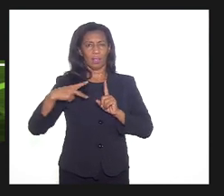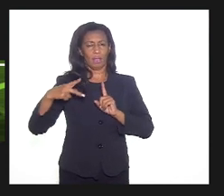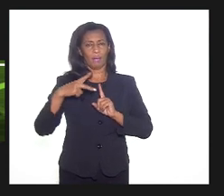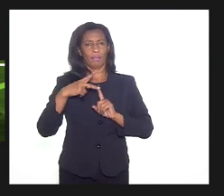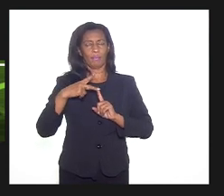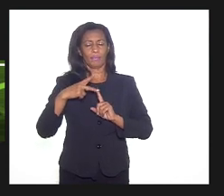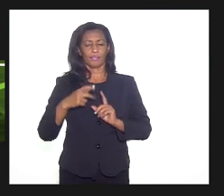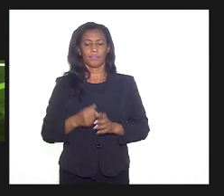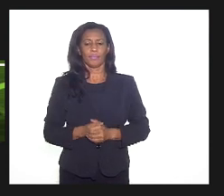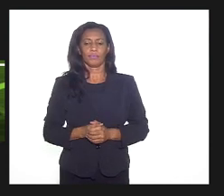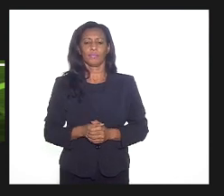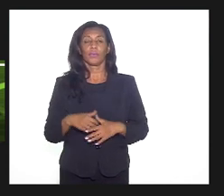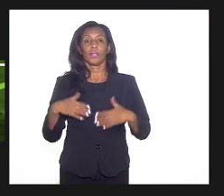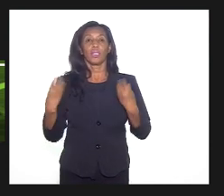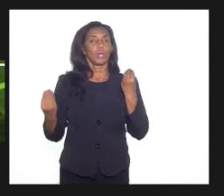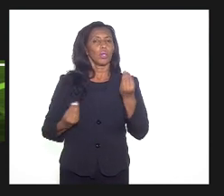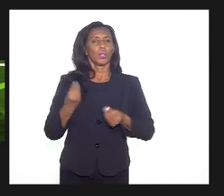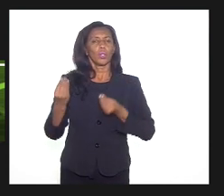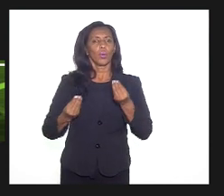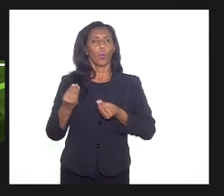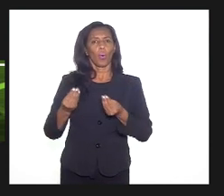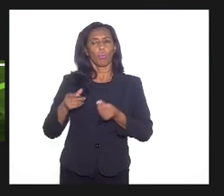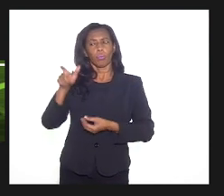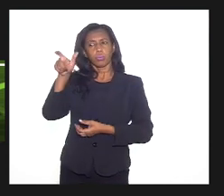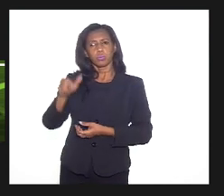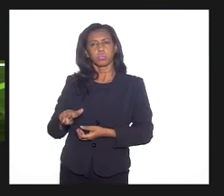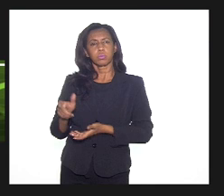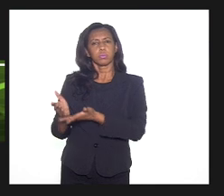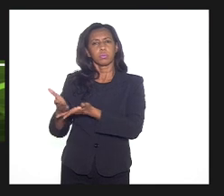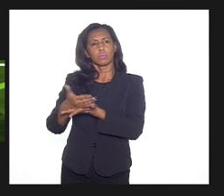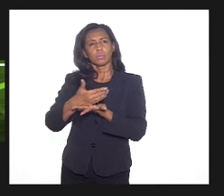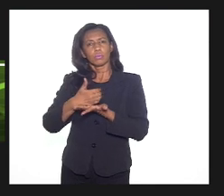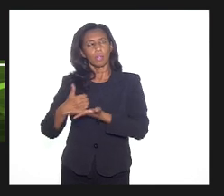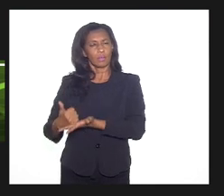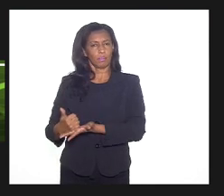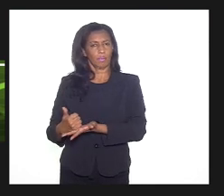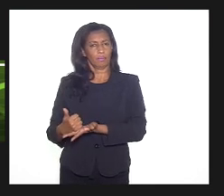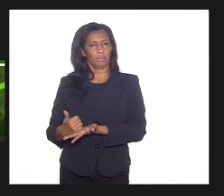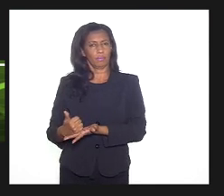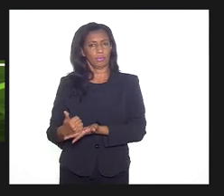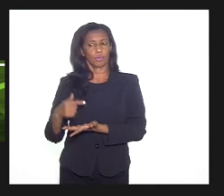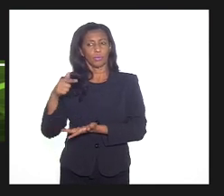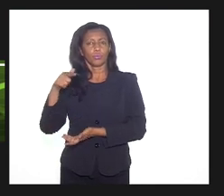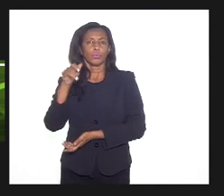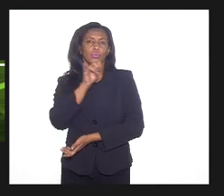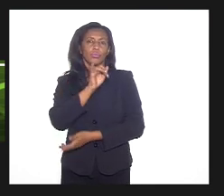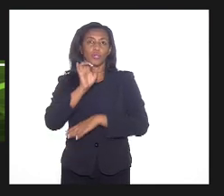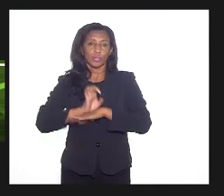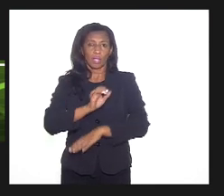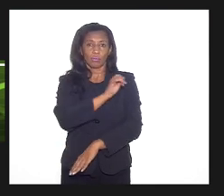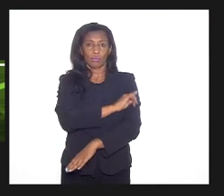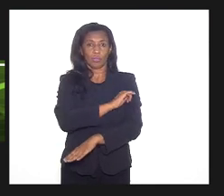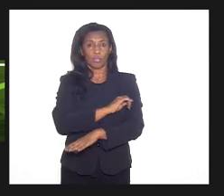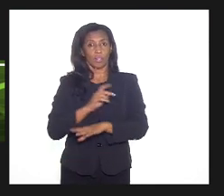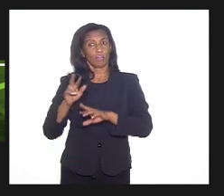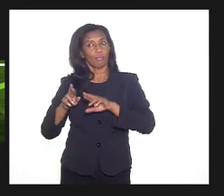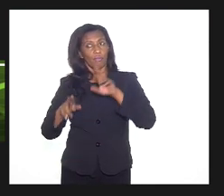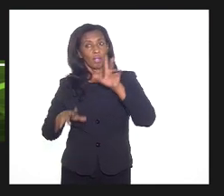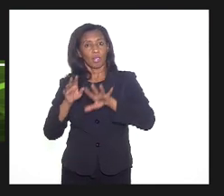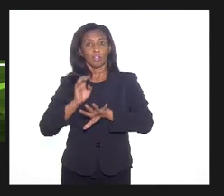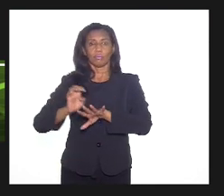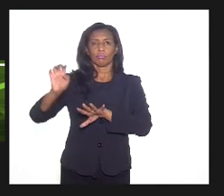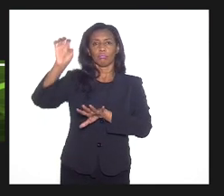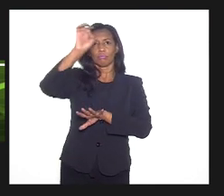entes da federação e como é o comportamento da arrecadação do Rio de Janeiro em face dos demais estados por conta